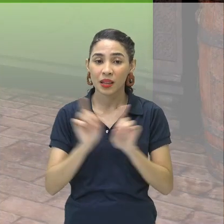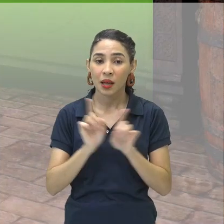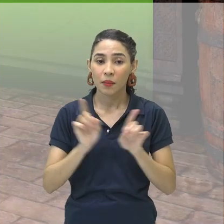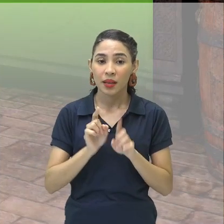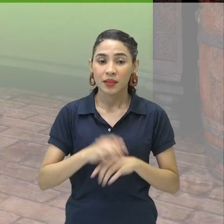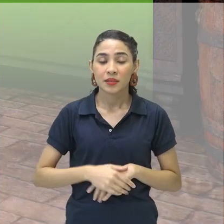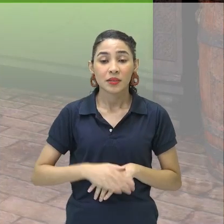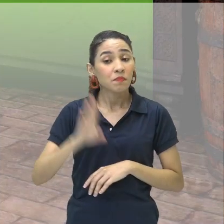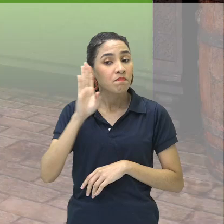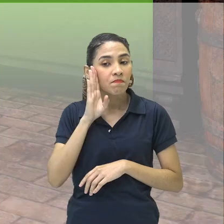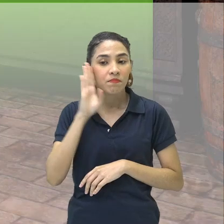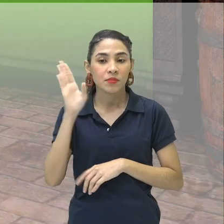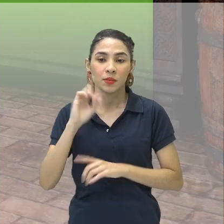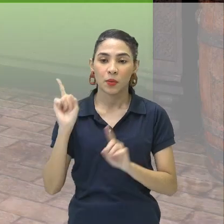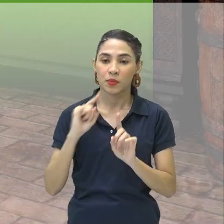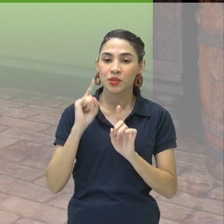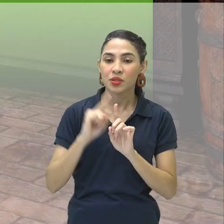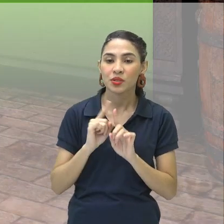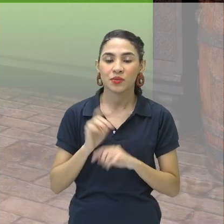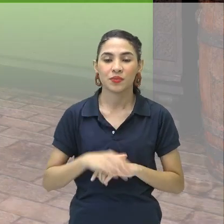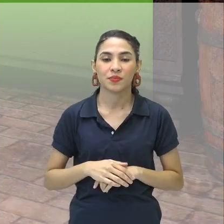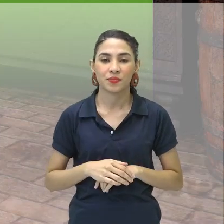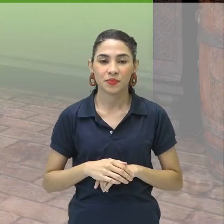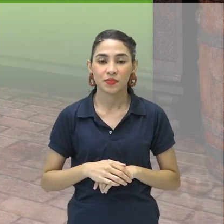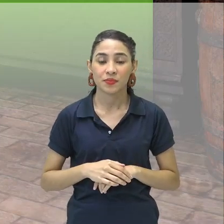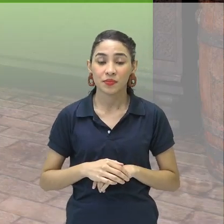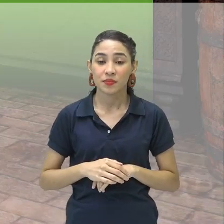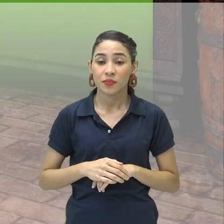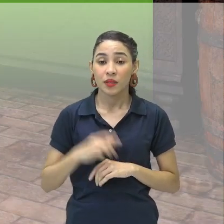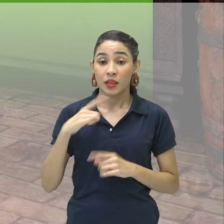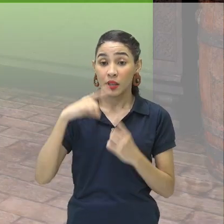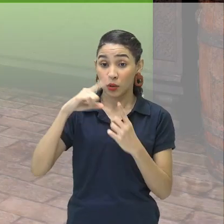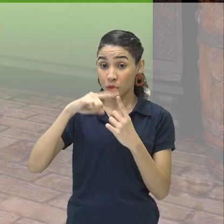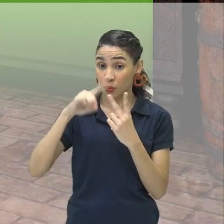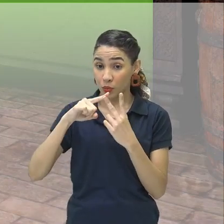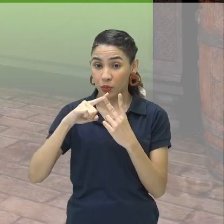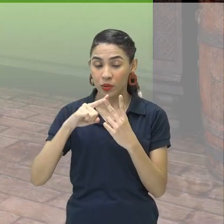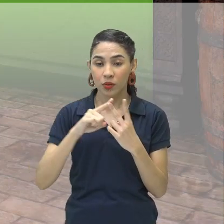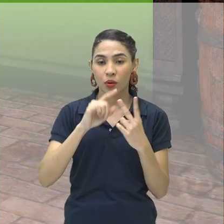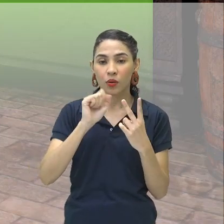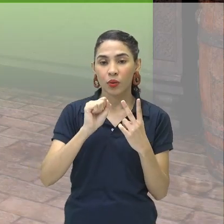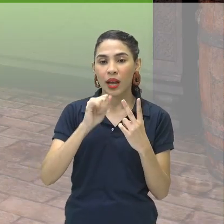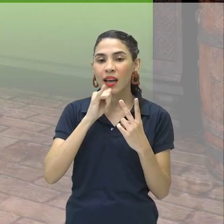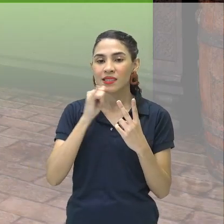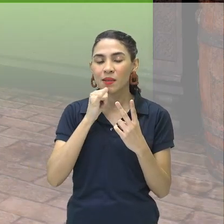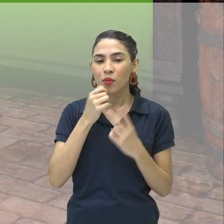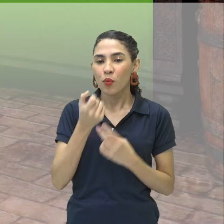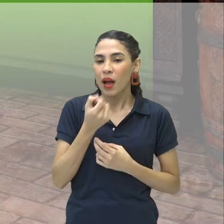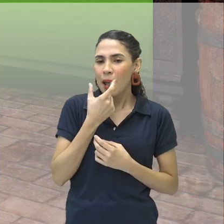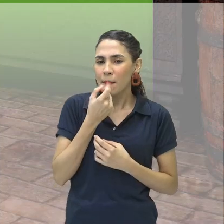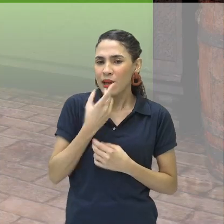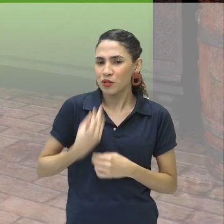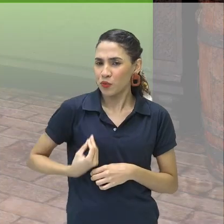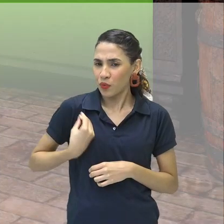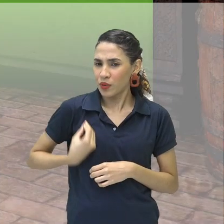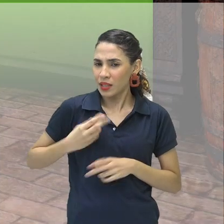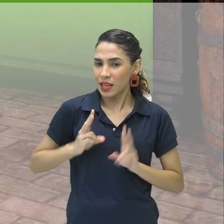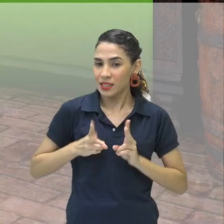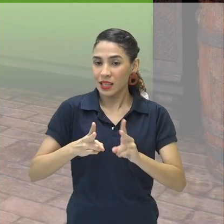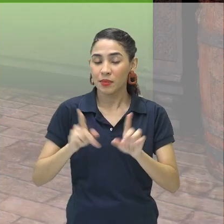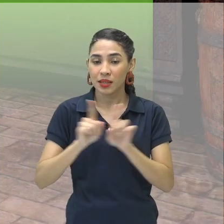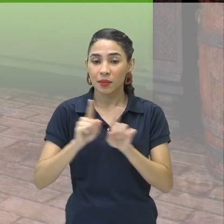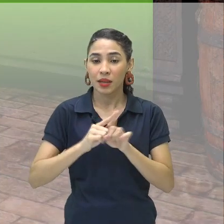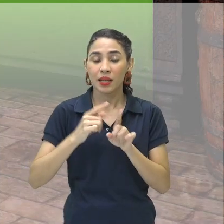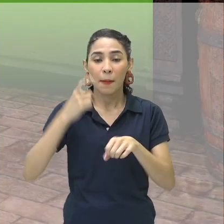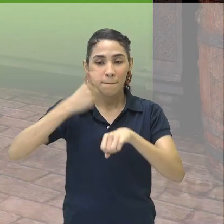dos seus principais objetivos foi obter duas coisas, né, o elixir da longa vida e a pedra filosofal, né?